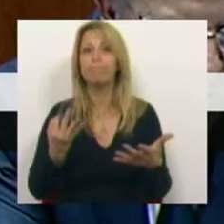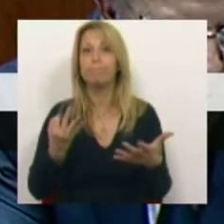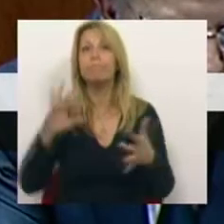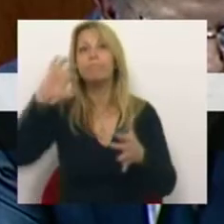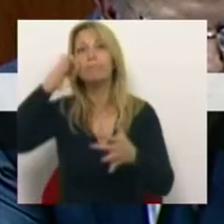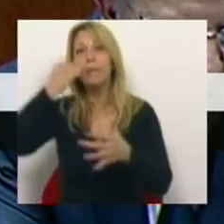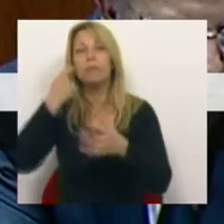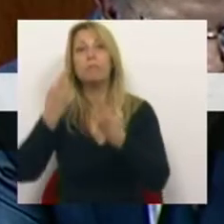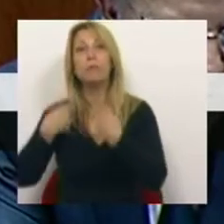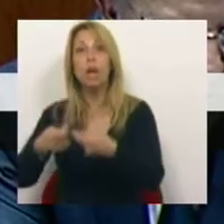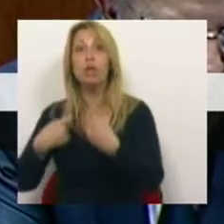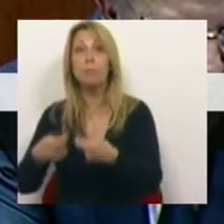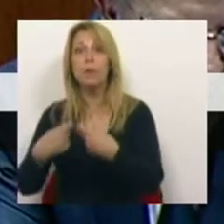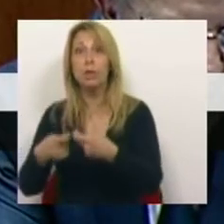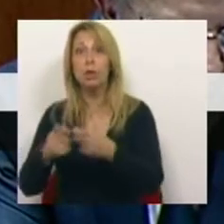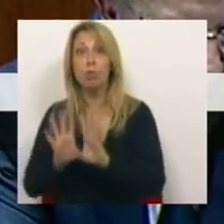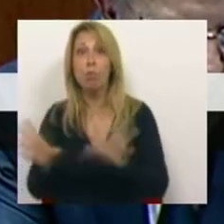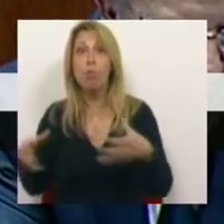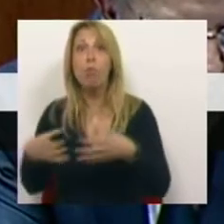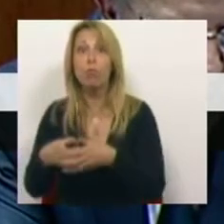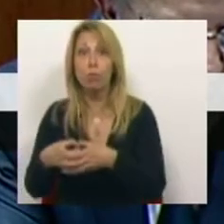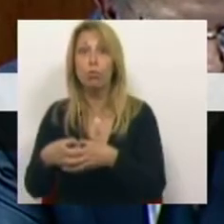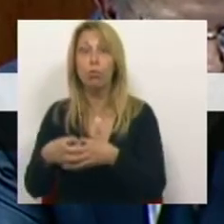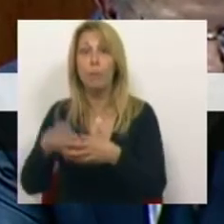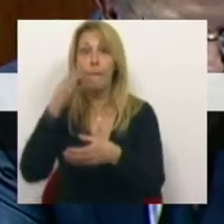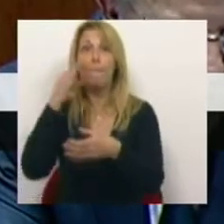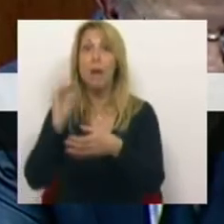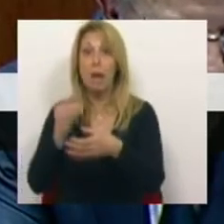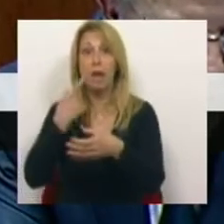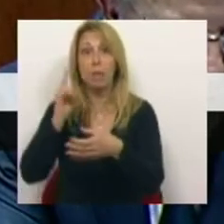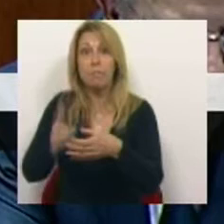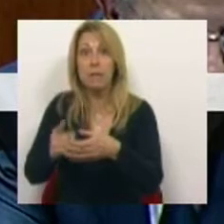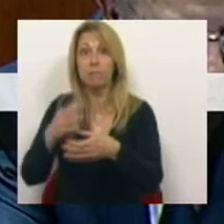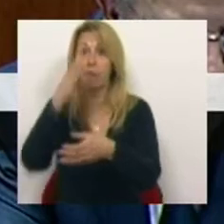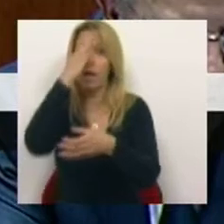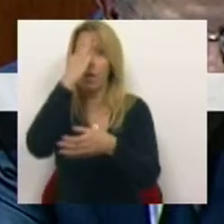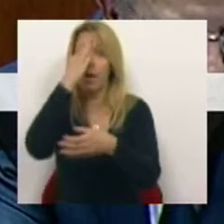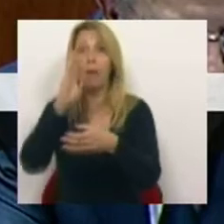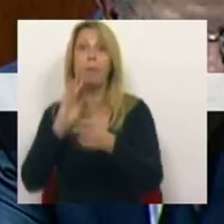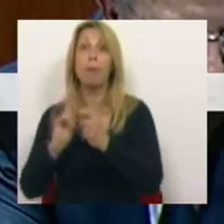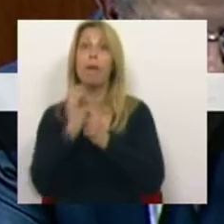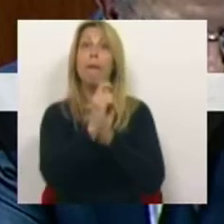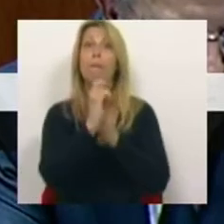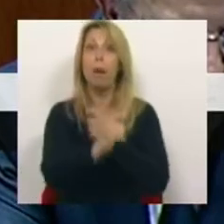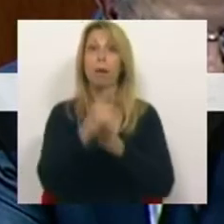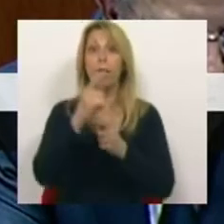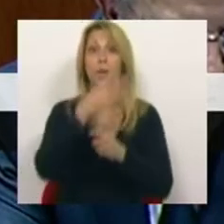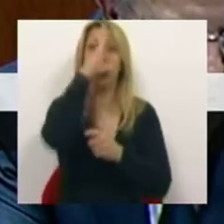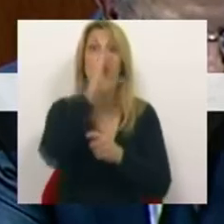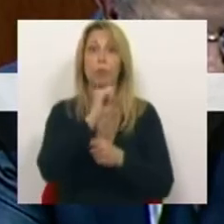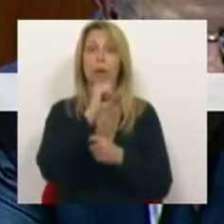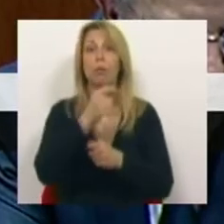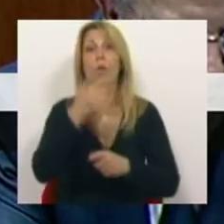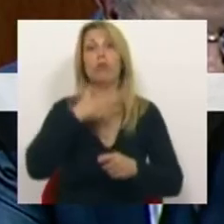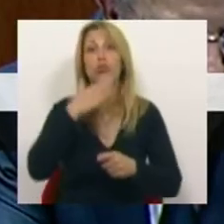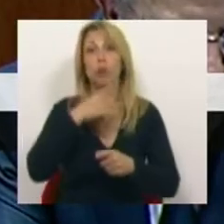encargos que o conjunto do sistema bancário terá de suportar para pagar ao Estado o empréstimo que o Estado fez e não pode